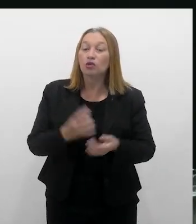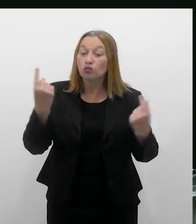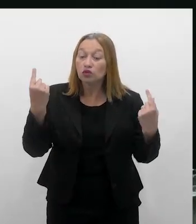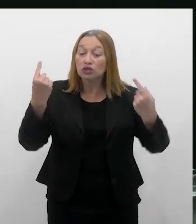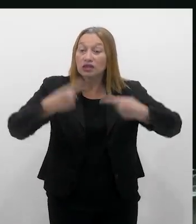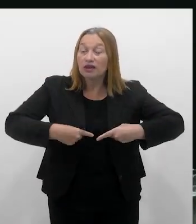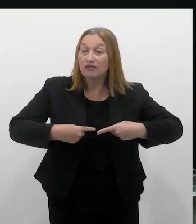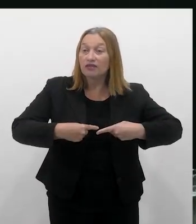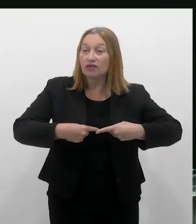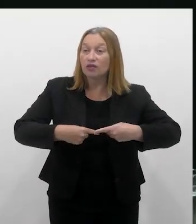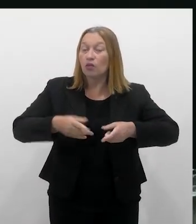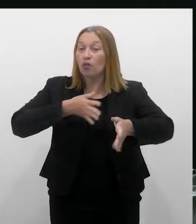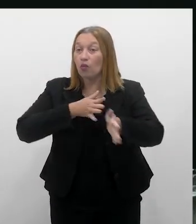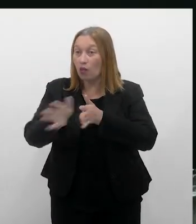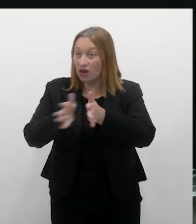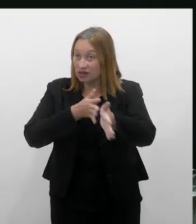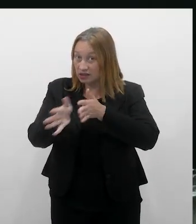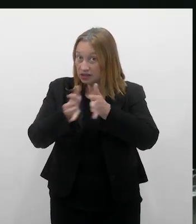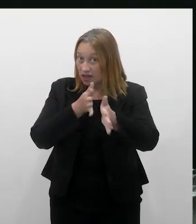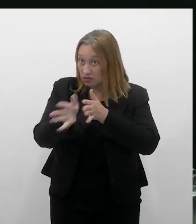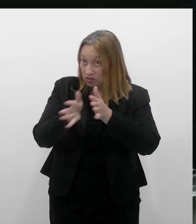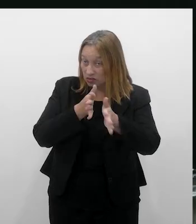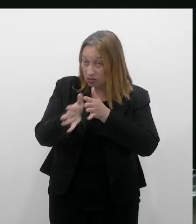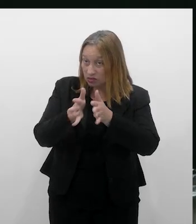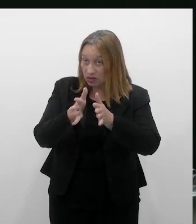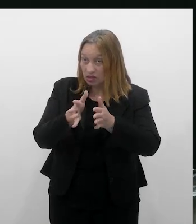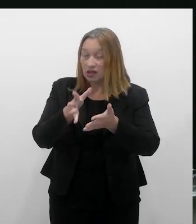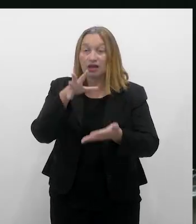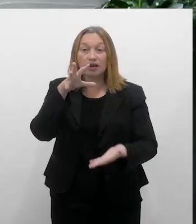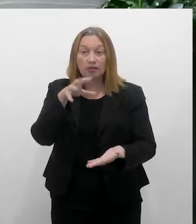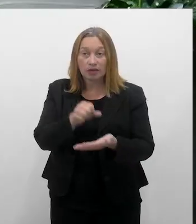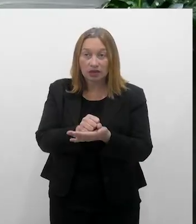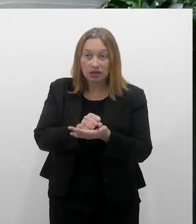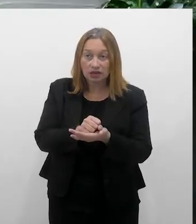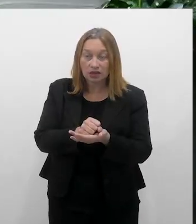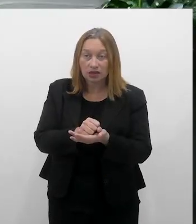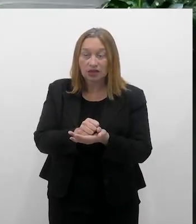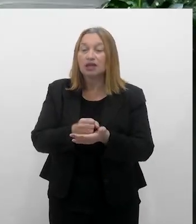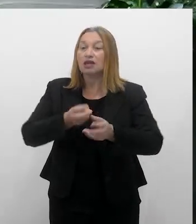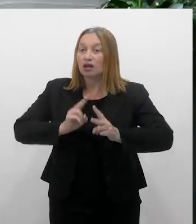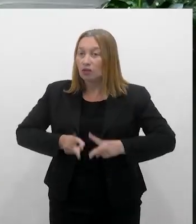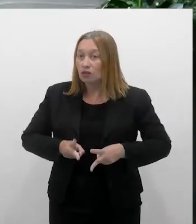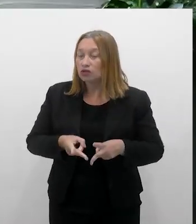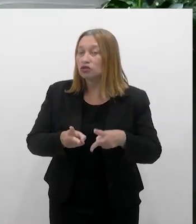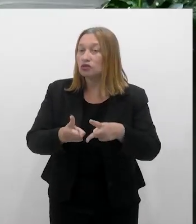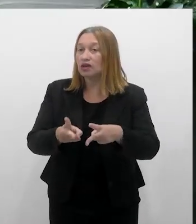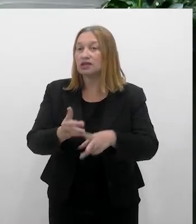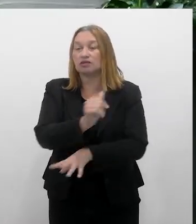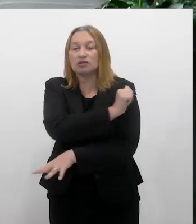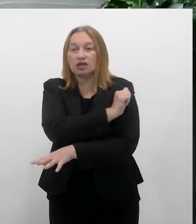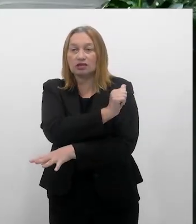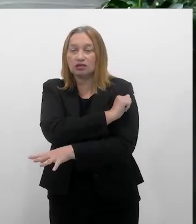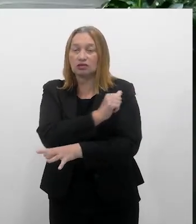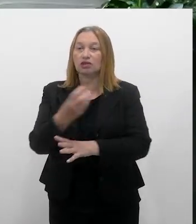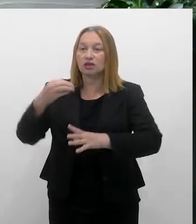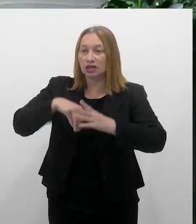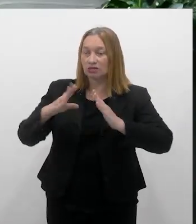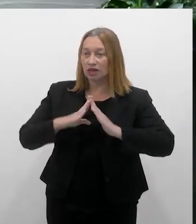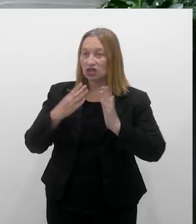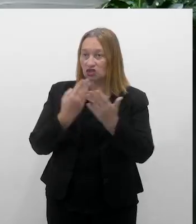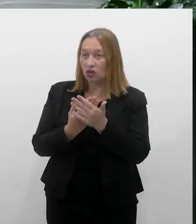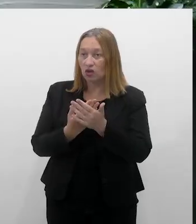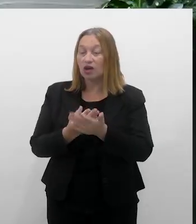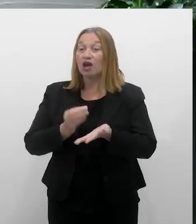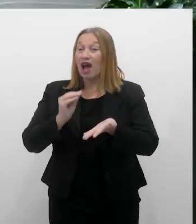grande desafio era o acesso, garantir o acesso, a matrícula e a permanência desses alunos em sala de aula. A